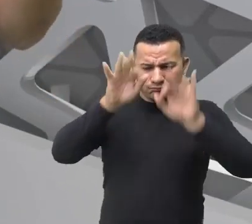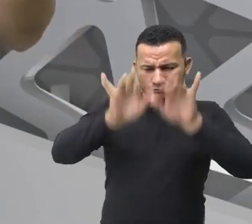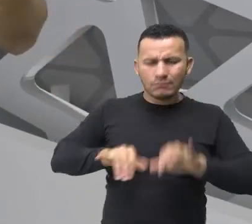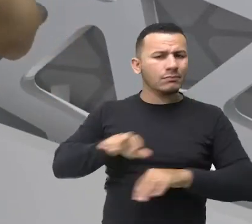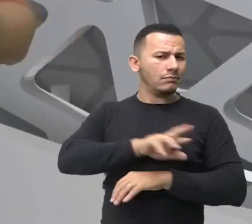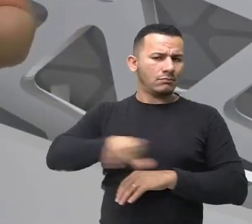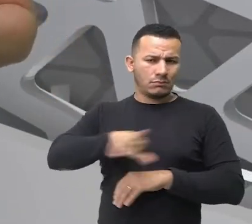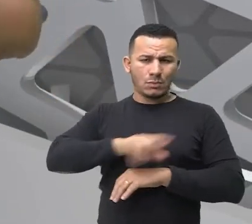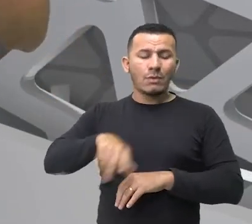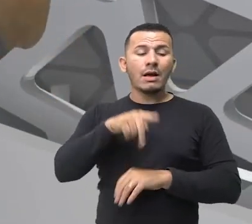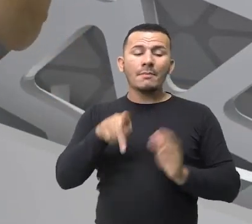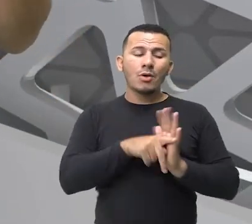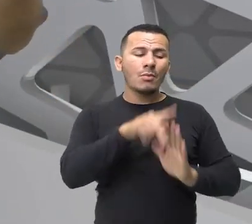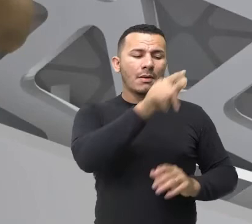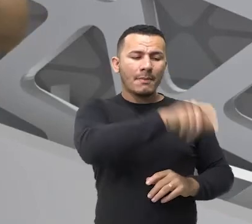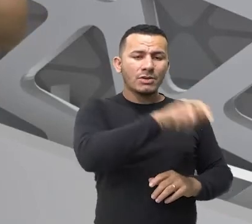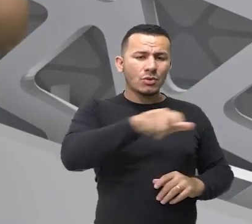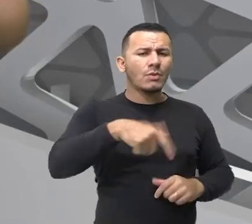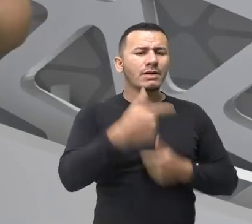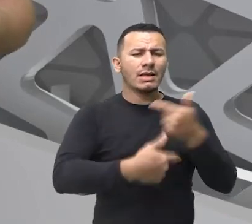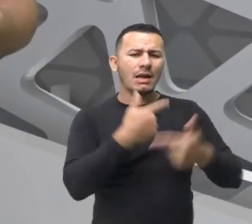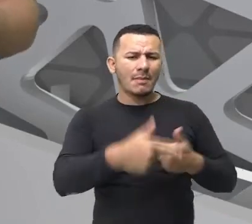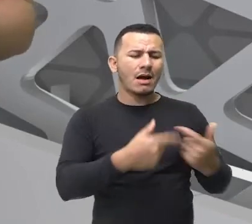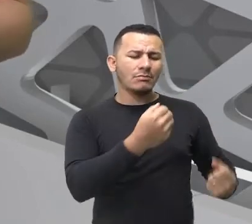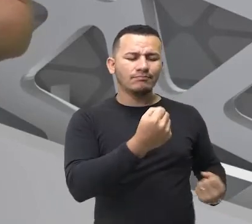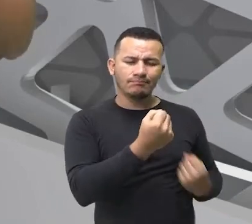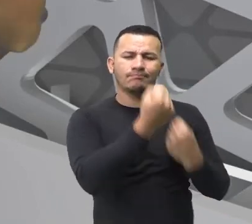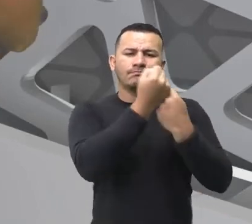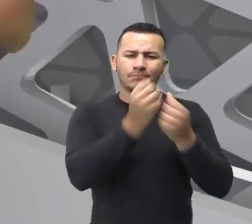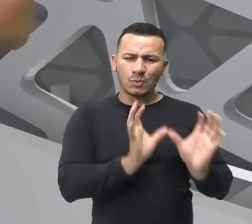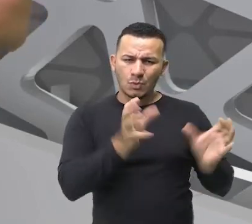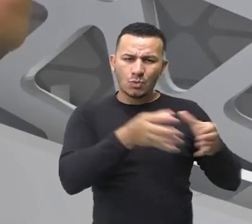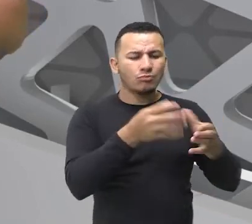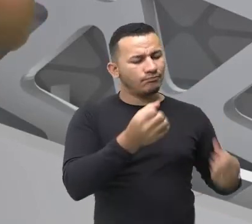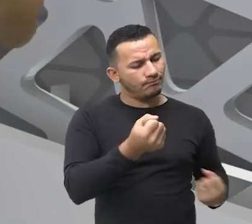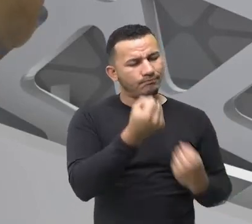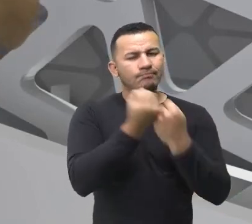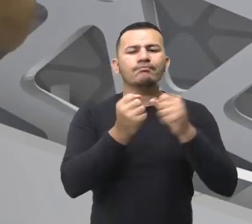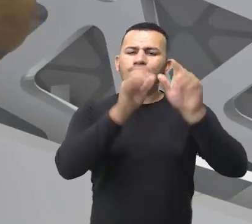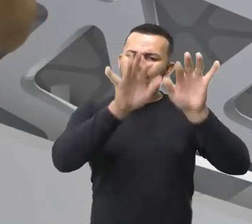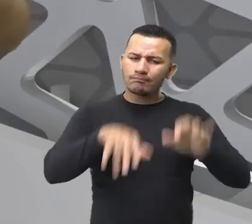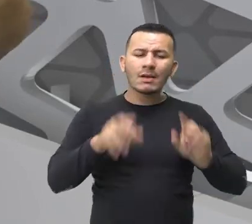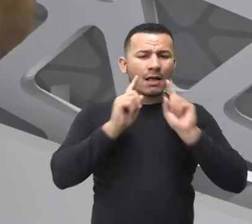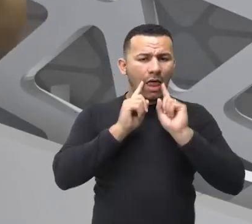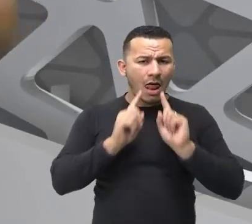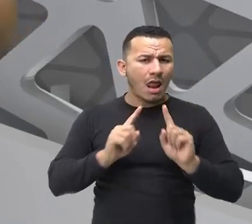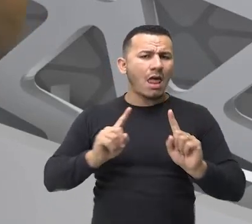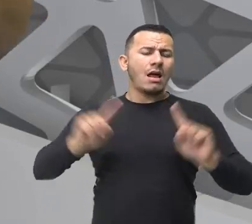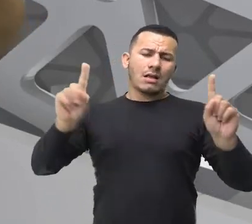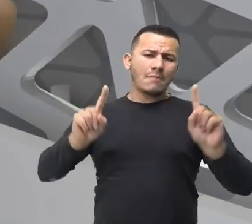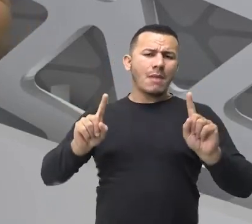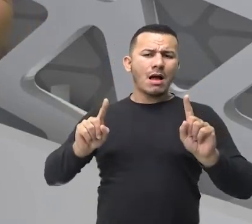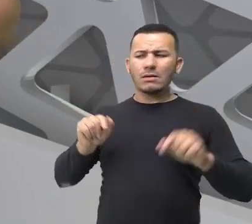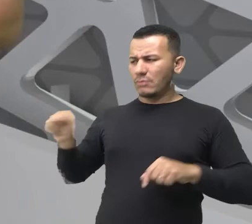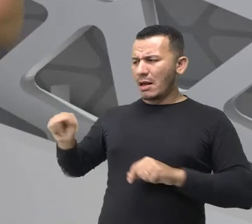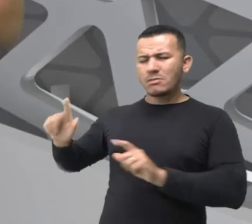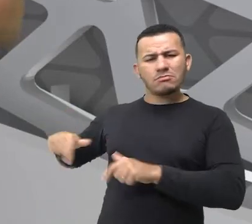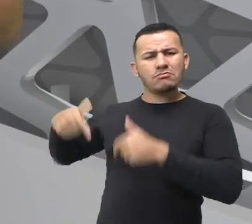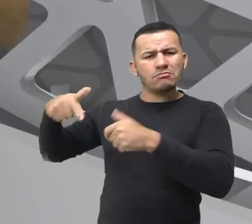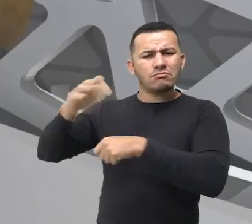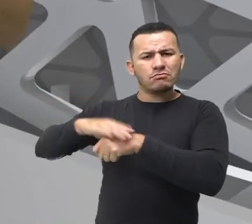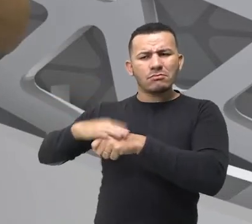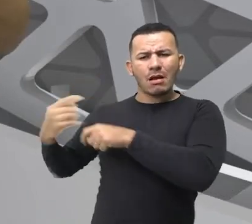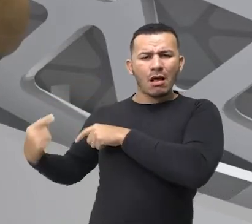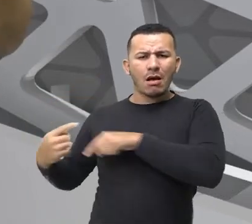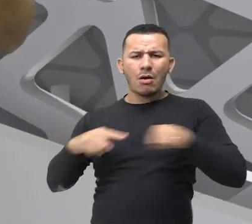sim provavelmente os seus funcionários as pessoas que compõe junto com ele a empresa para reclamar justamente de uma atitude de uma